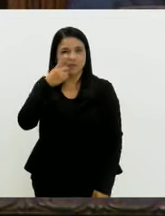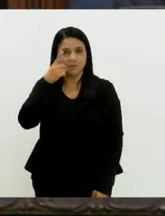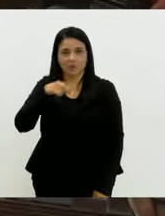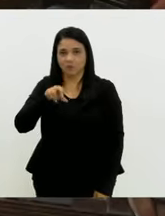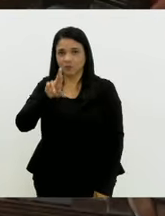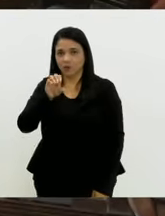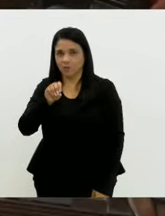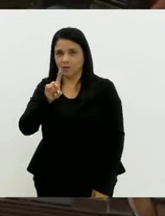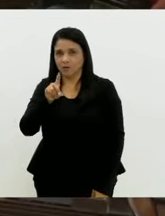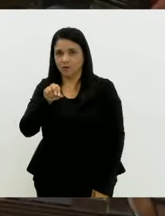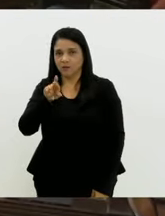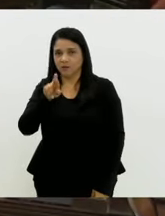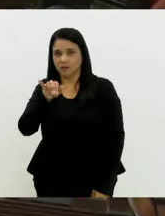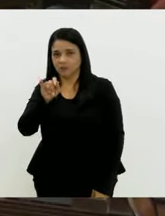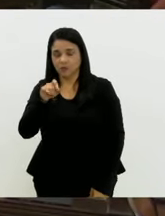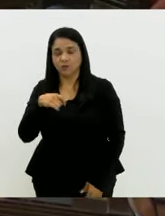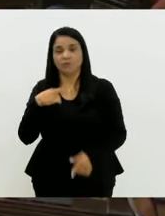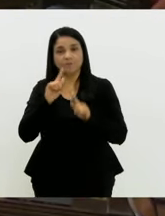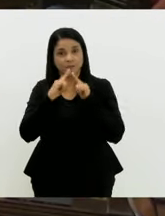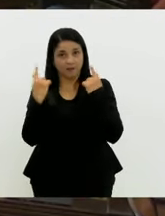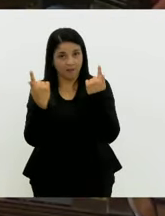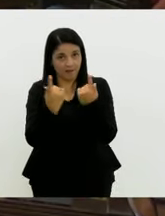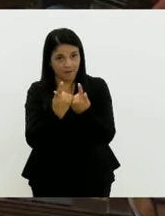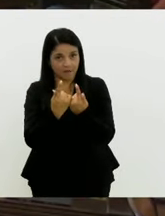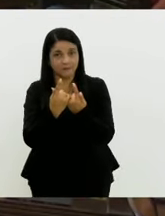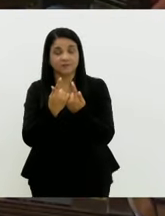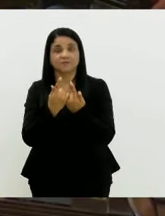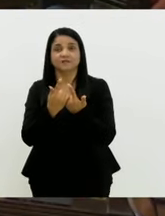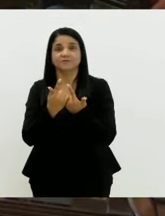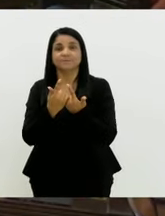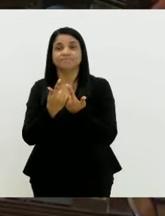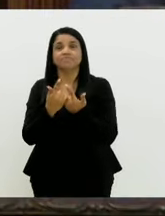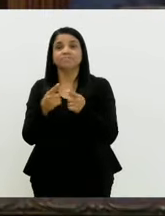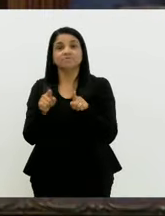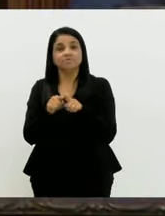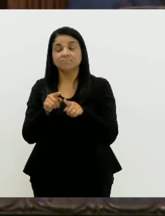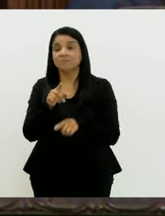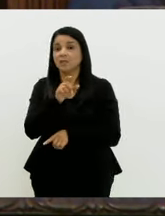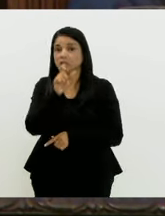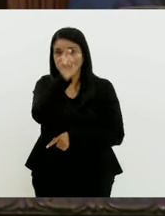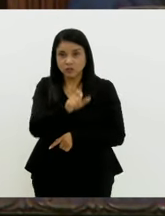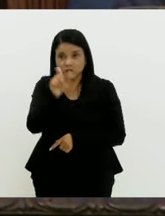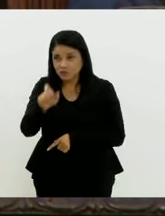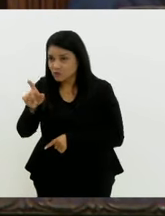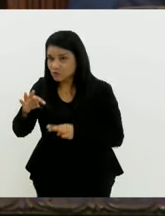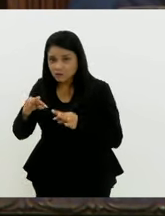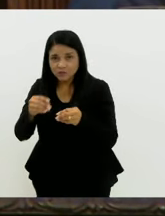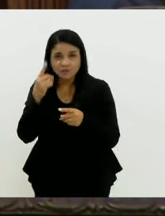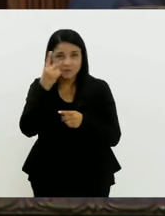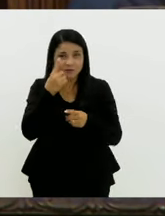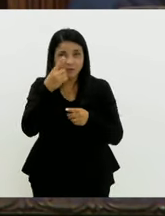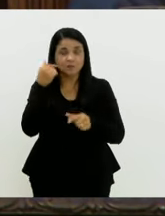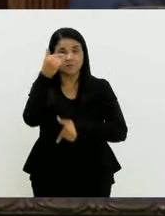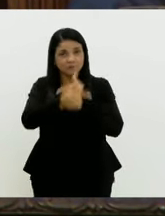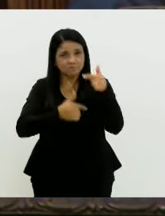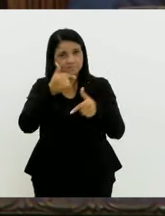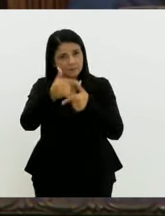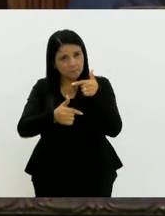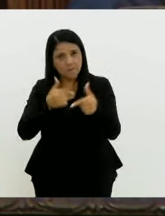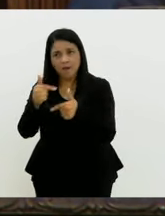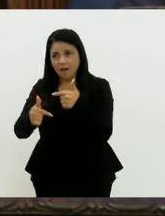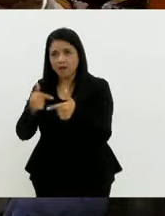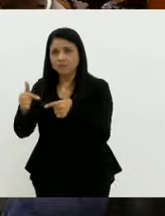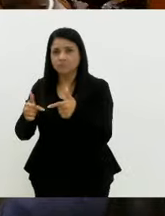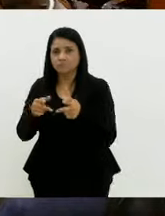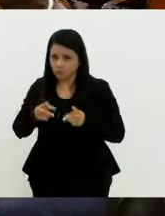casa. Parabenizo aos senhores deputados, pelo trabalho sério que fazem e devem continuar.